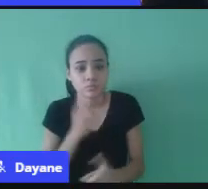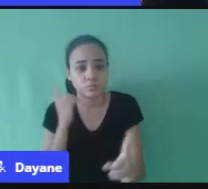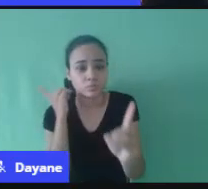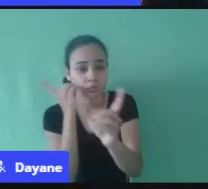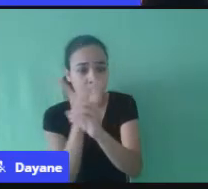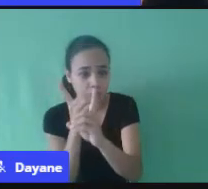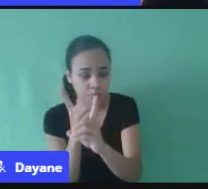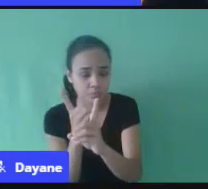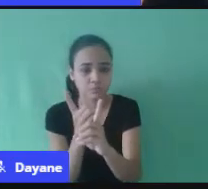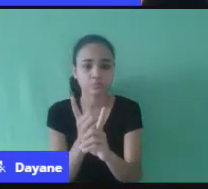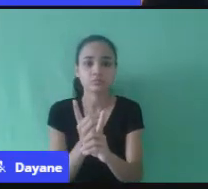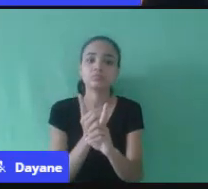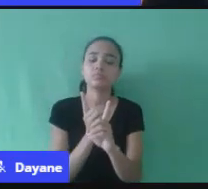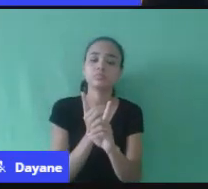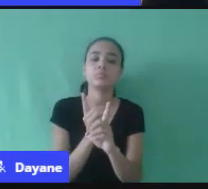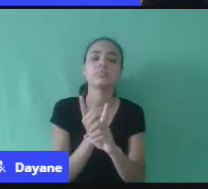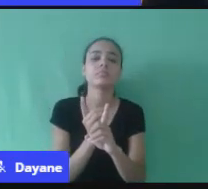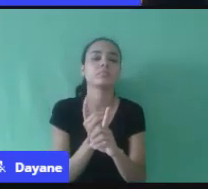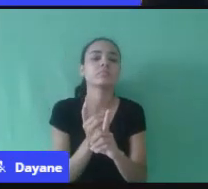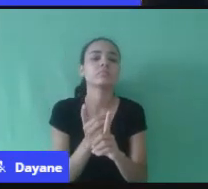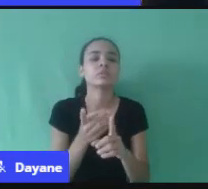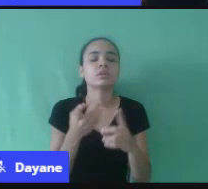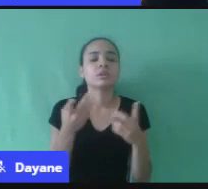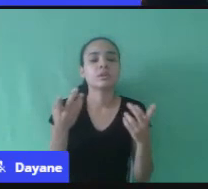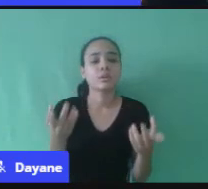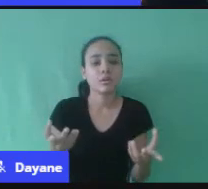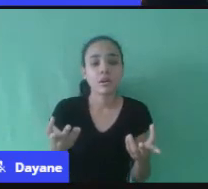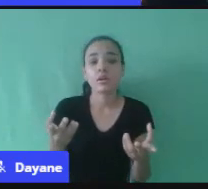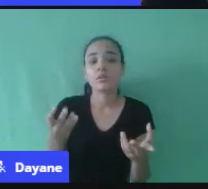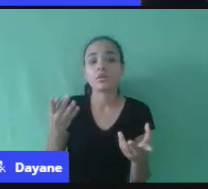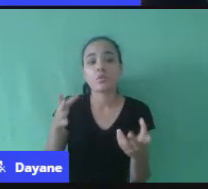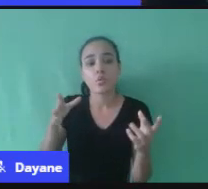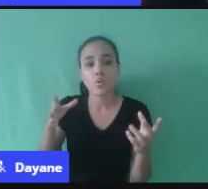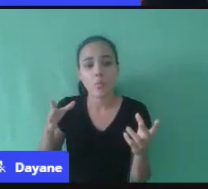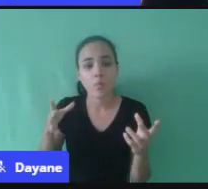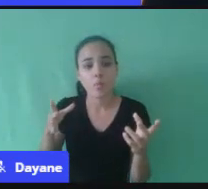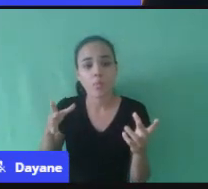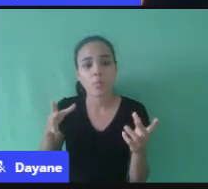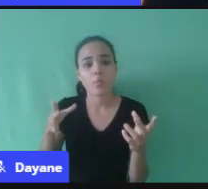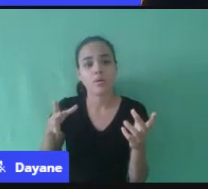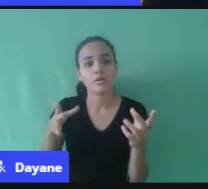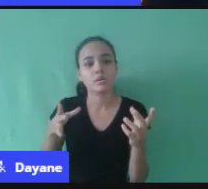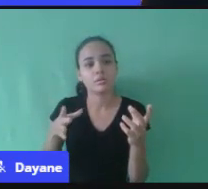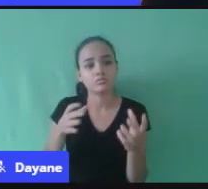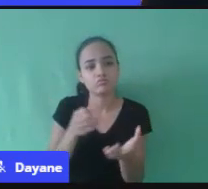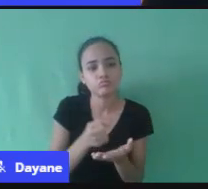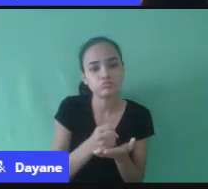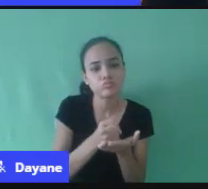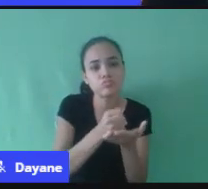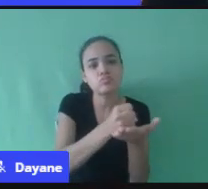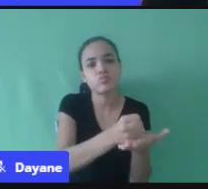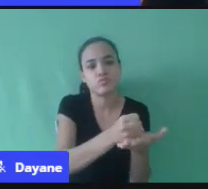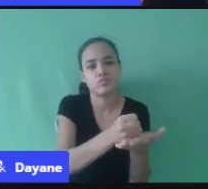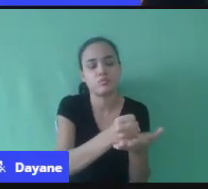presenciais que vão dar suporte às atividades